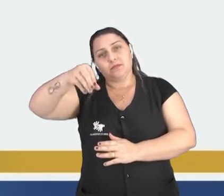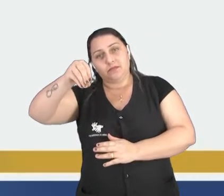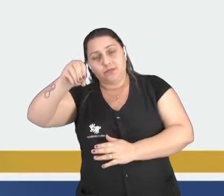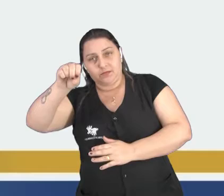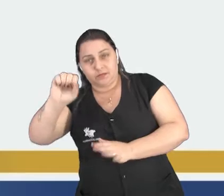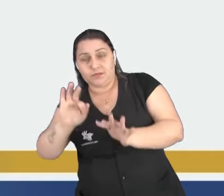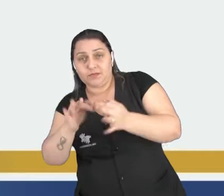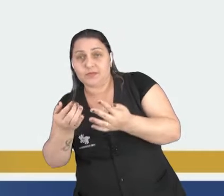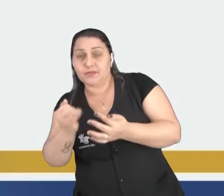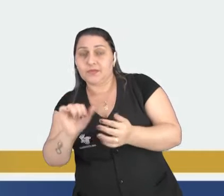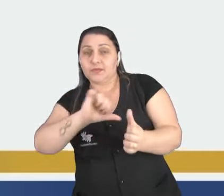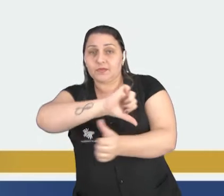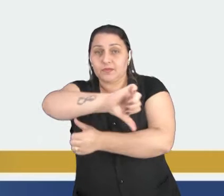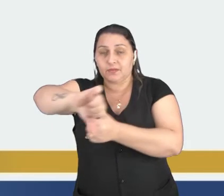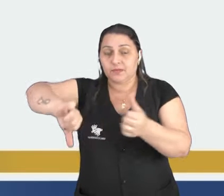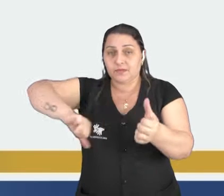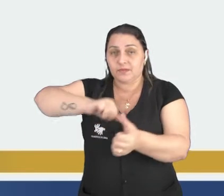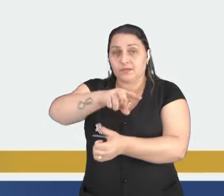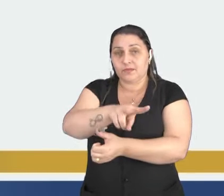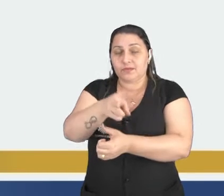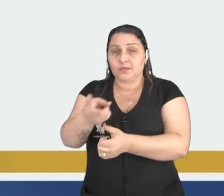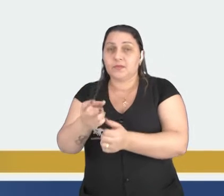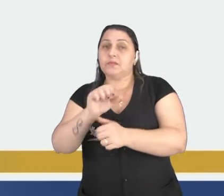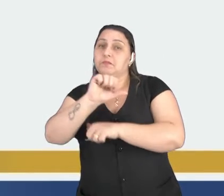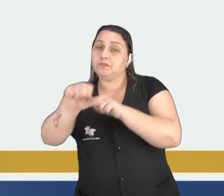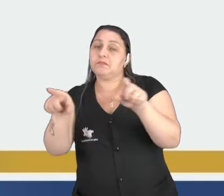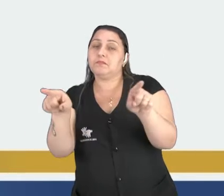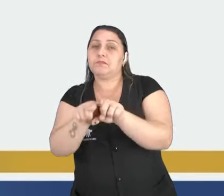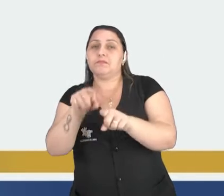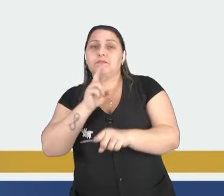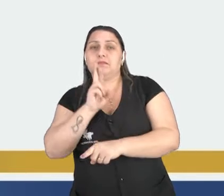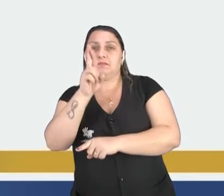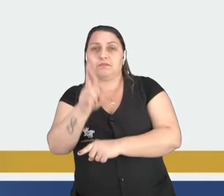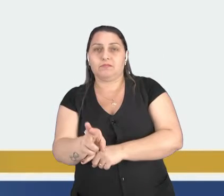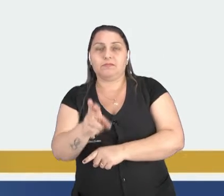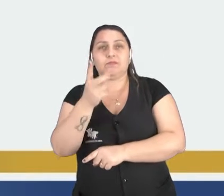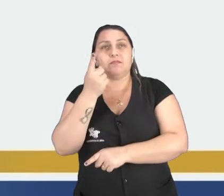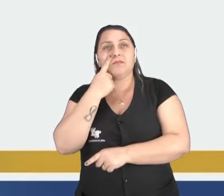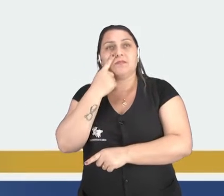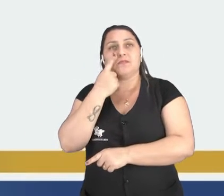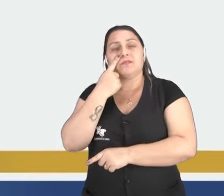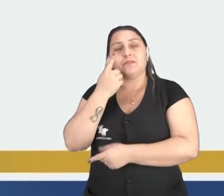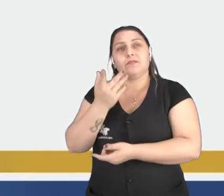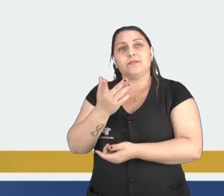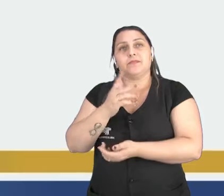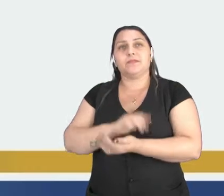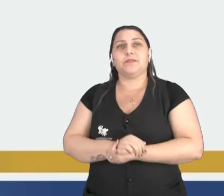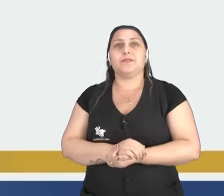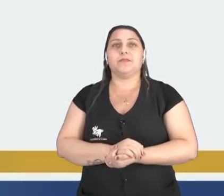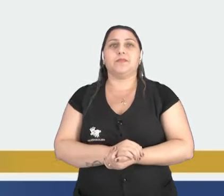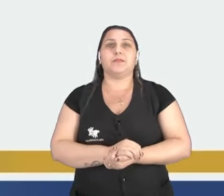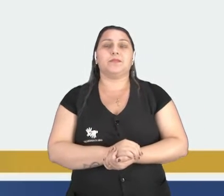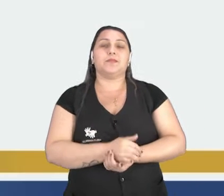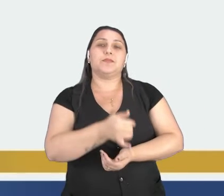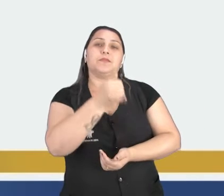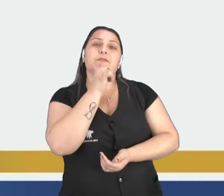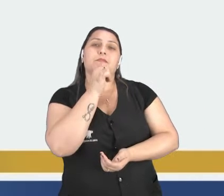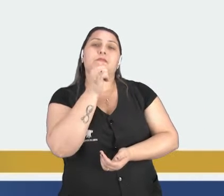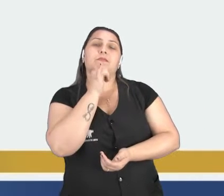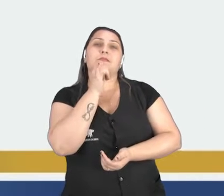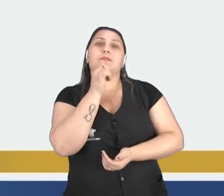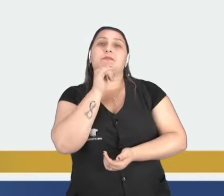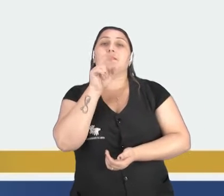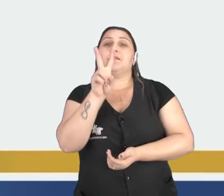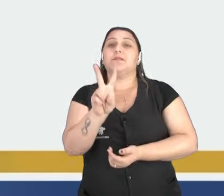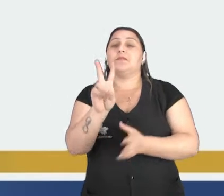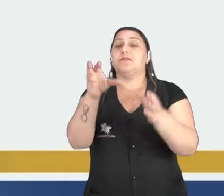se você mudar a ordem dos elementos, muda a resposta, tá? Bora verificar isso? Por exemplo, vamos considerar